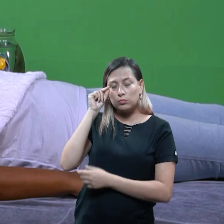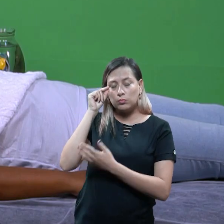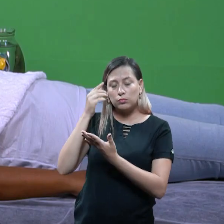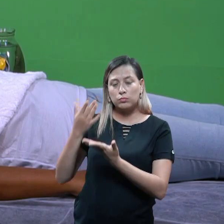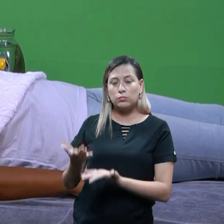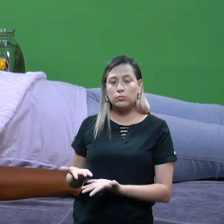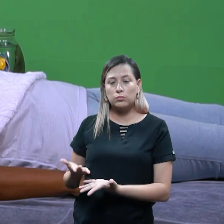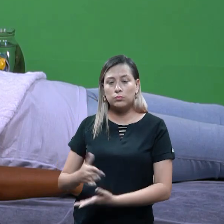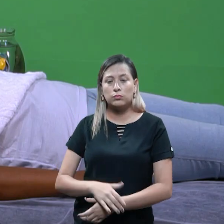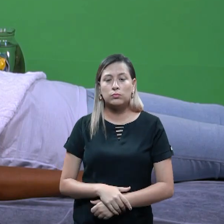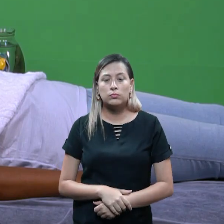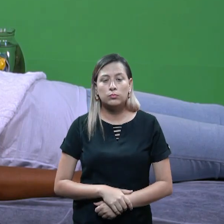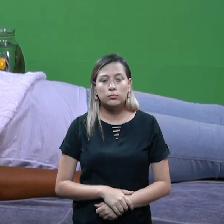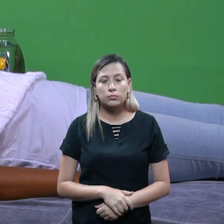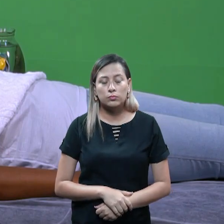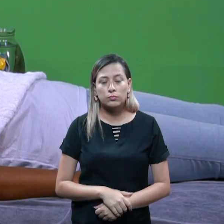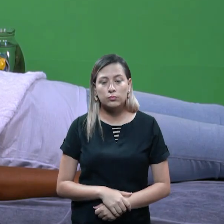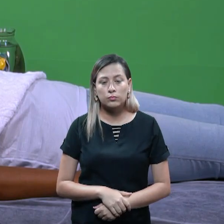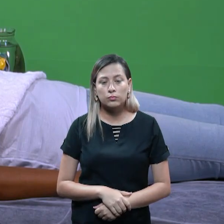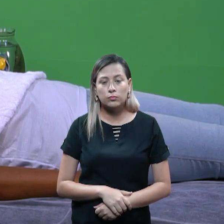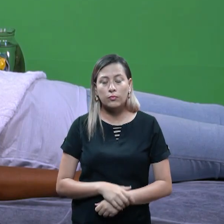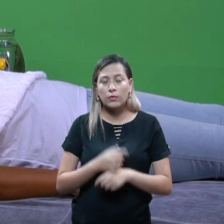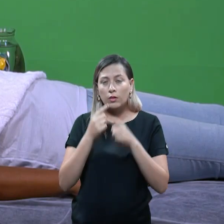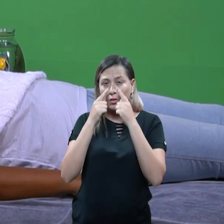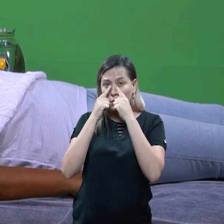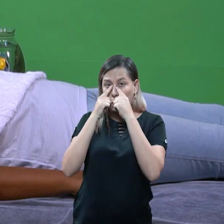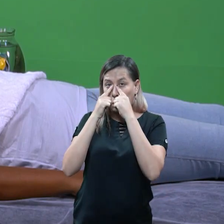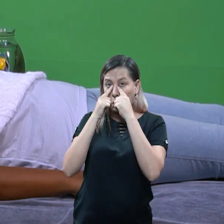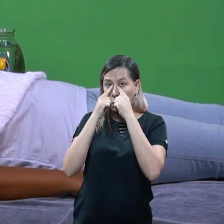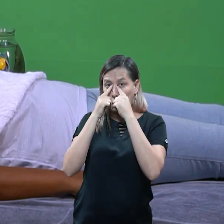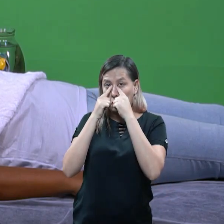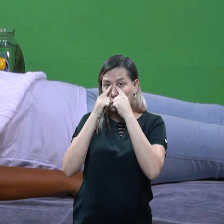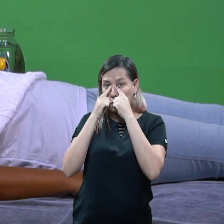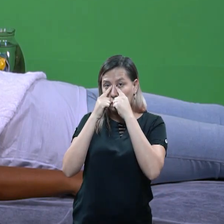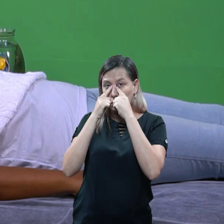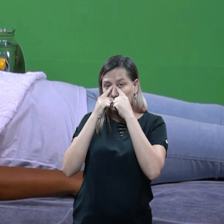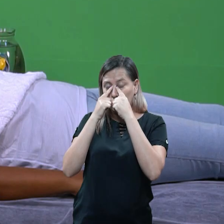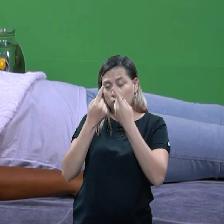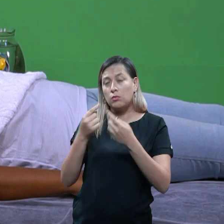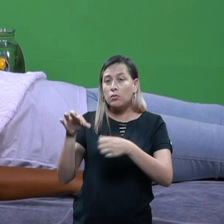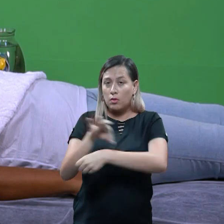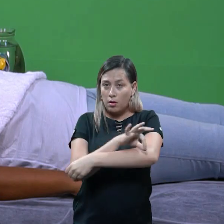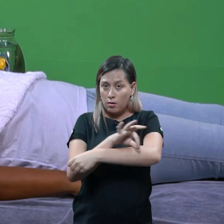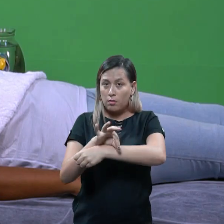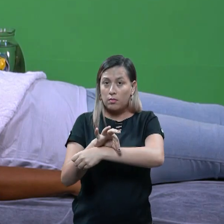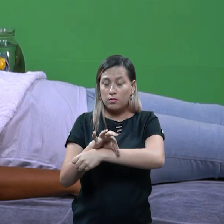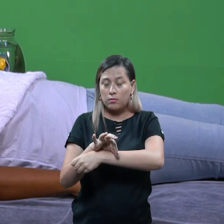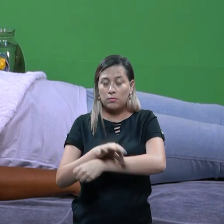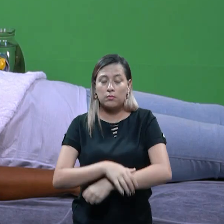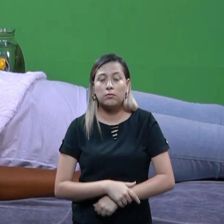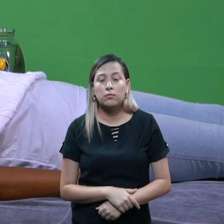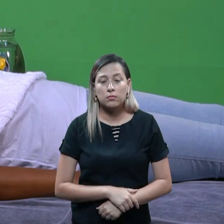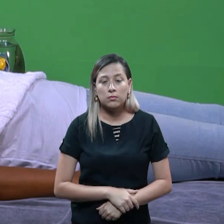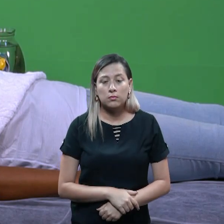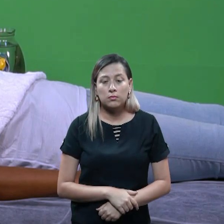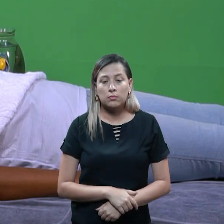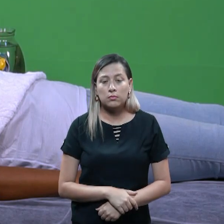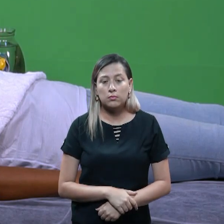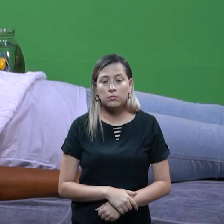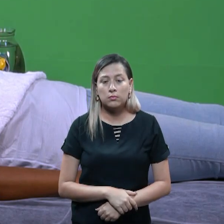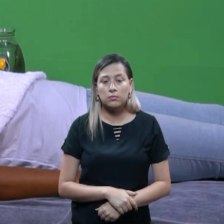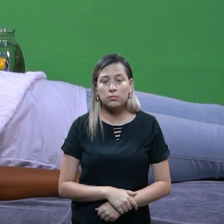ó, bem no canal lacrimal, só para pegar como medida, como referência, e